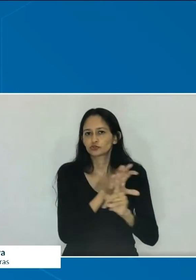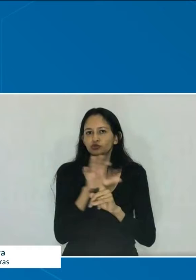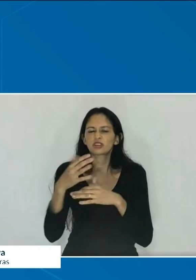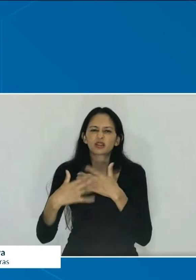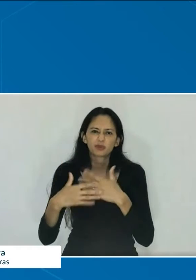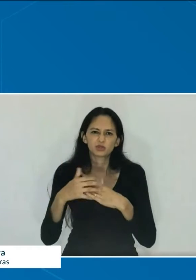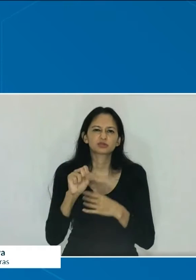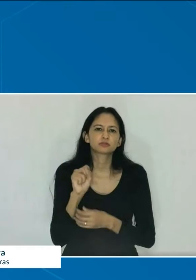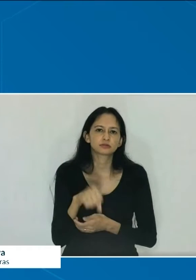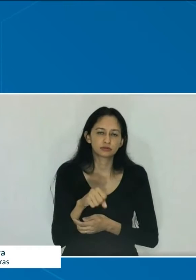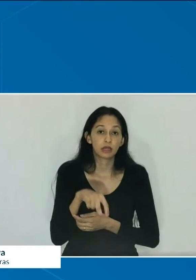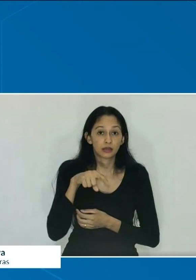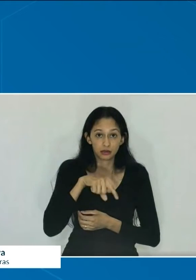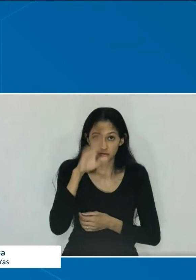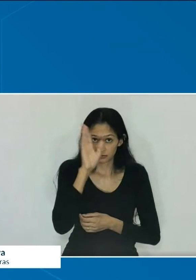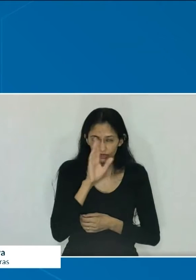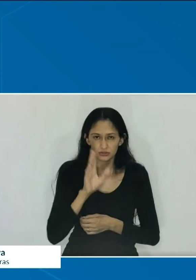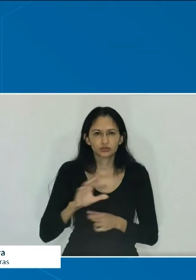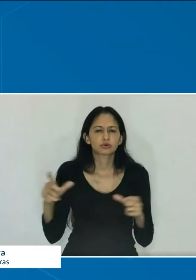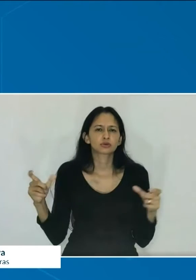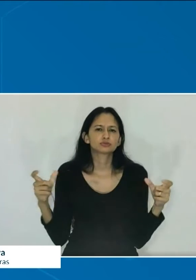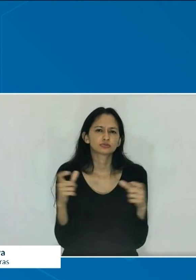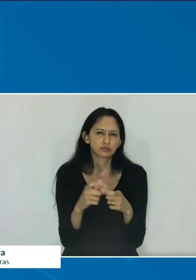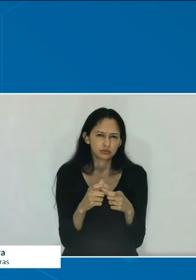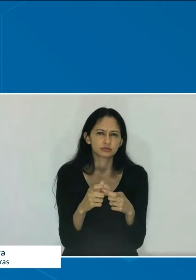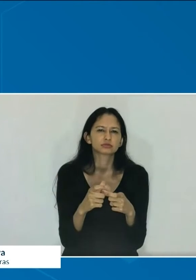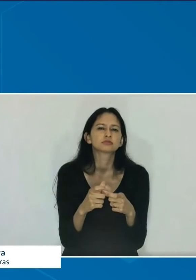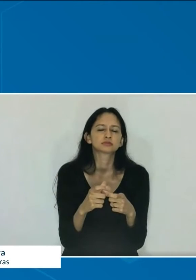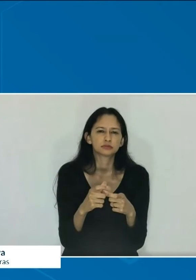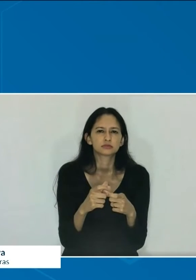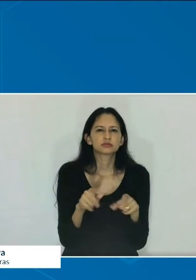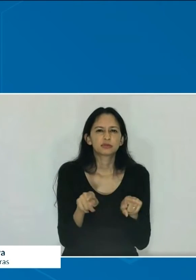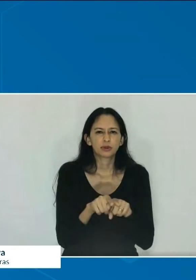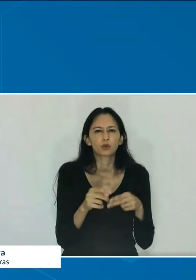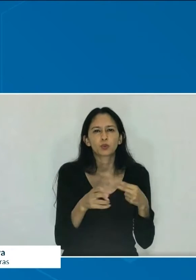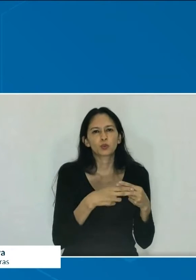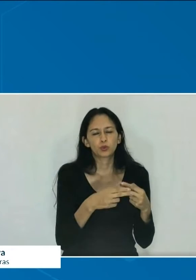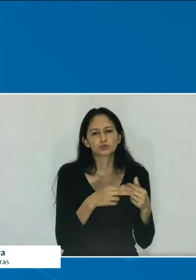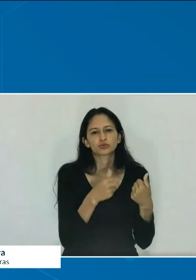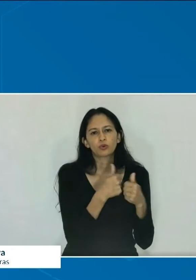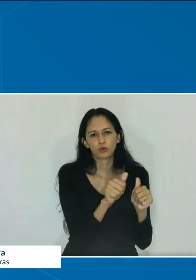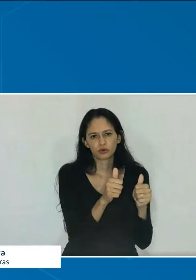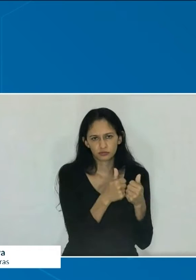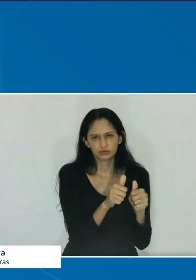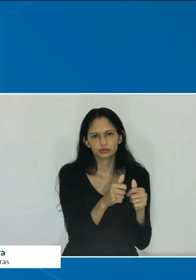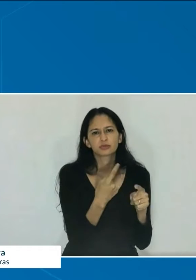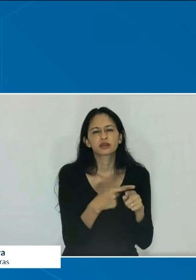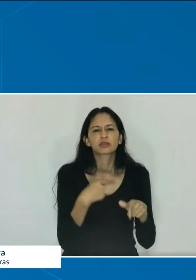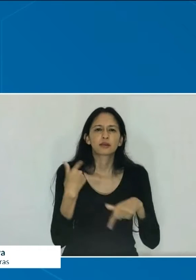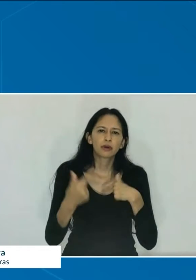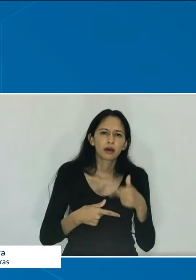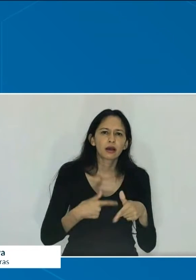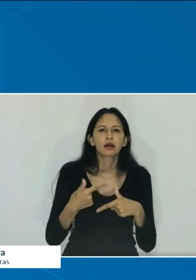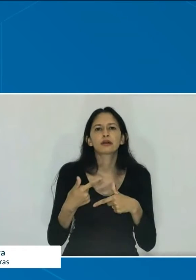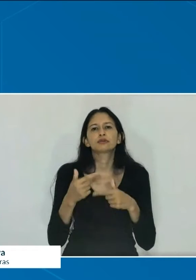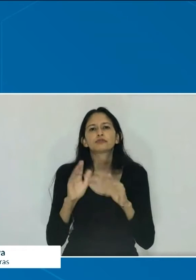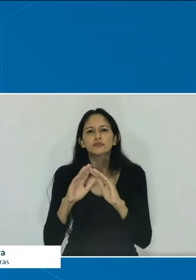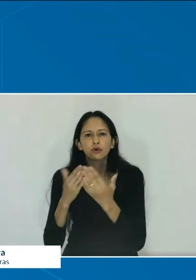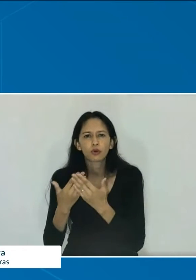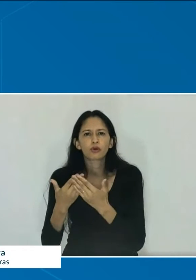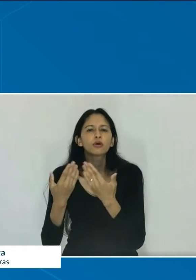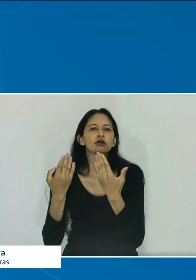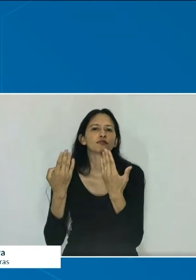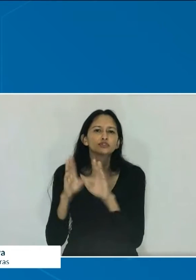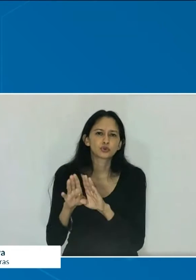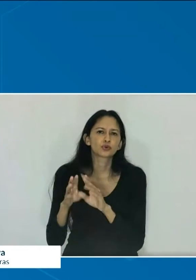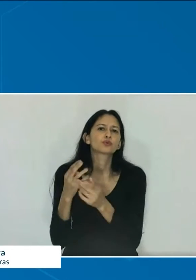a redução de demanda foi muito grande, até mesmo porque houve redução das atividades, então, se não, o transporte é meio, o